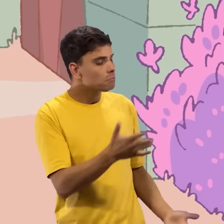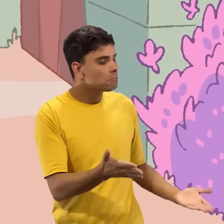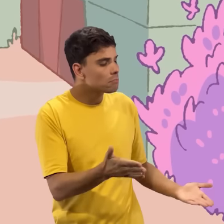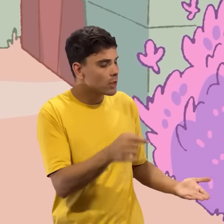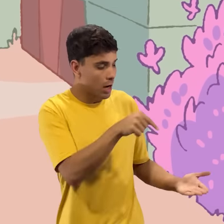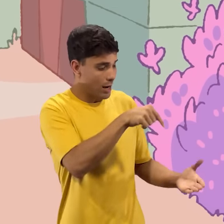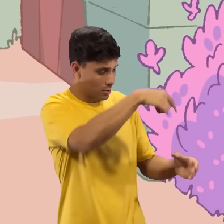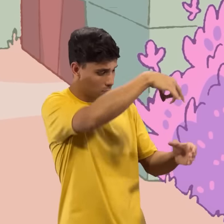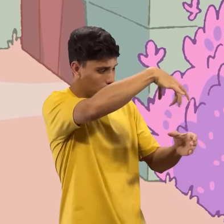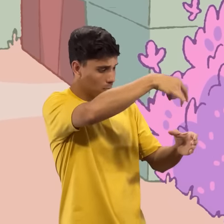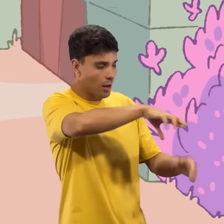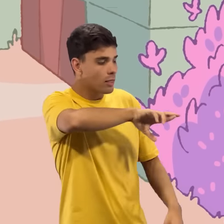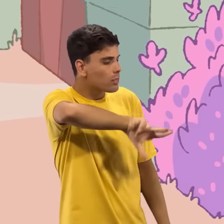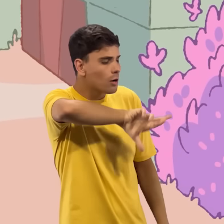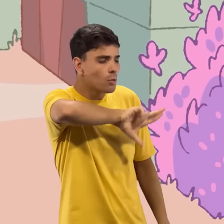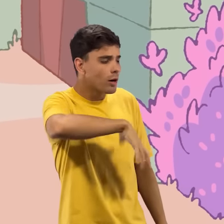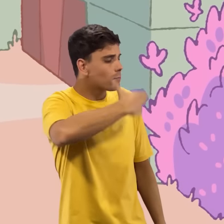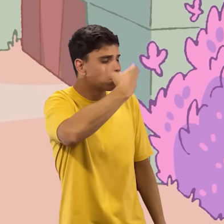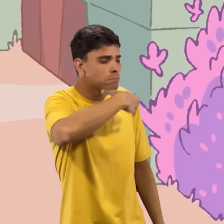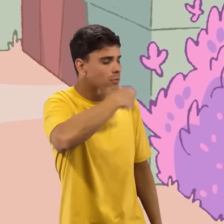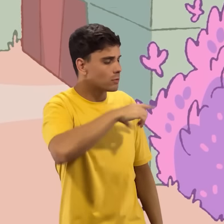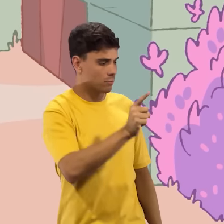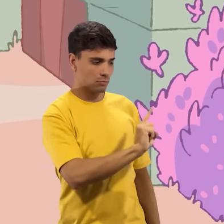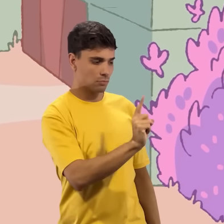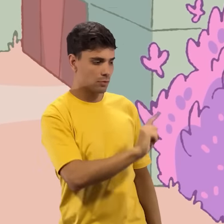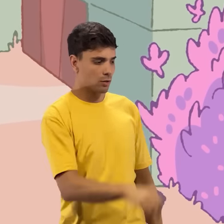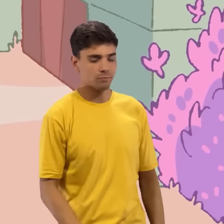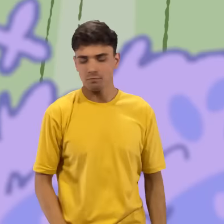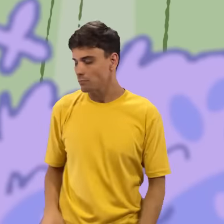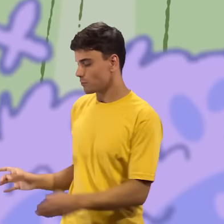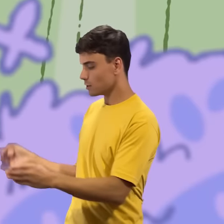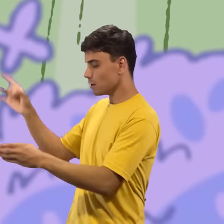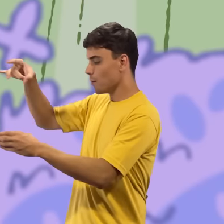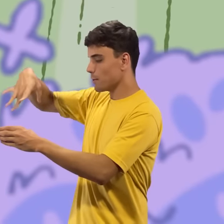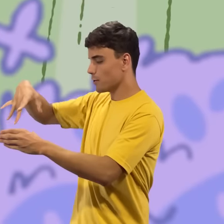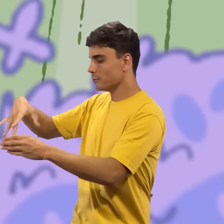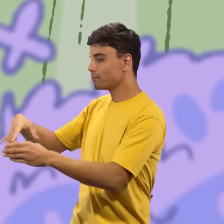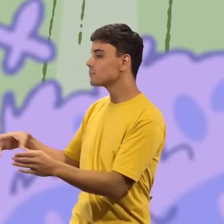Fefo, isso não é lugar de jogar essa maçã.